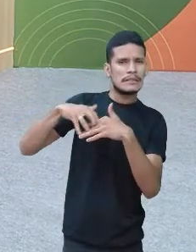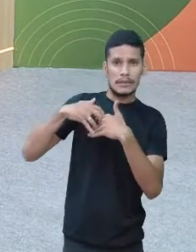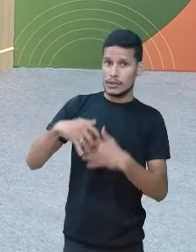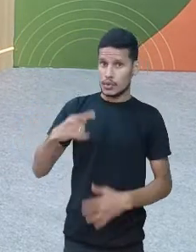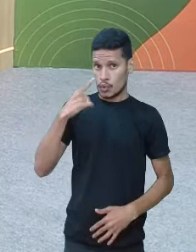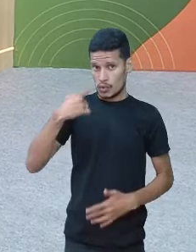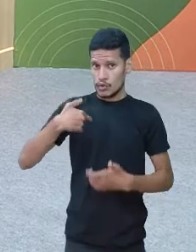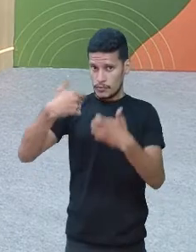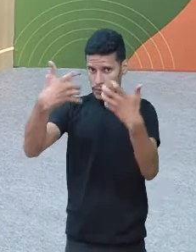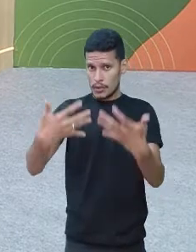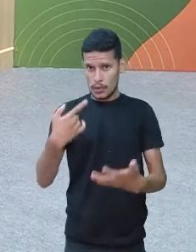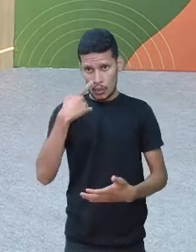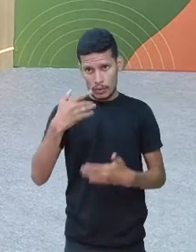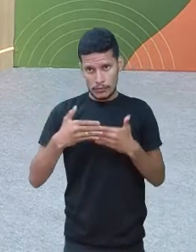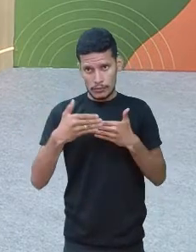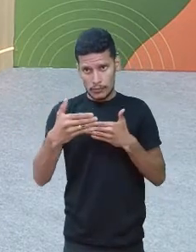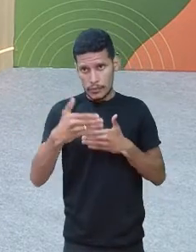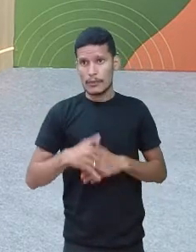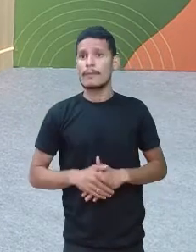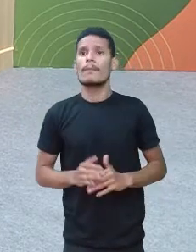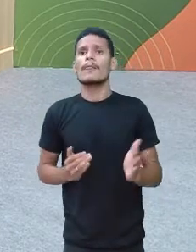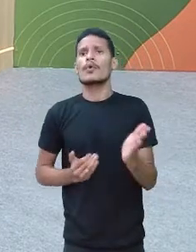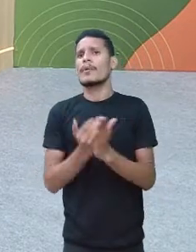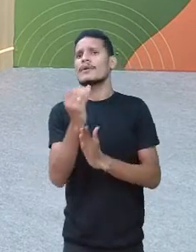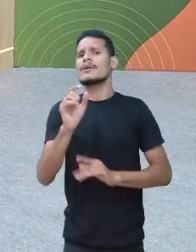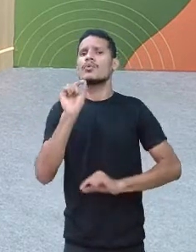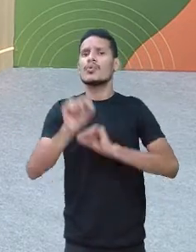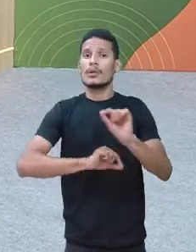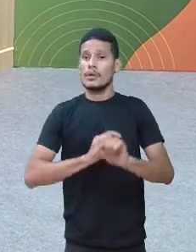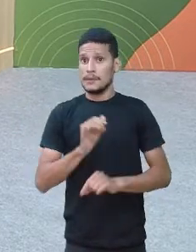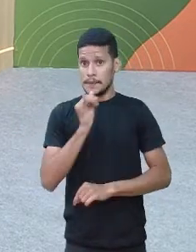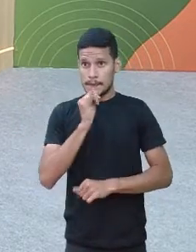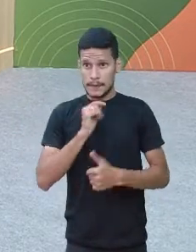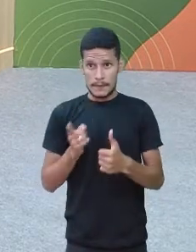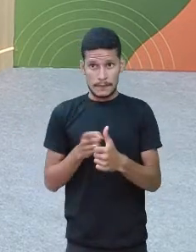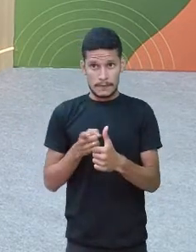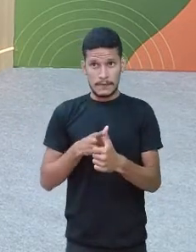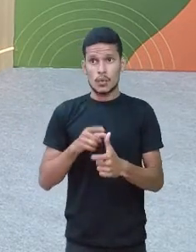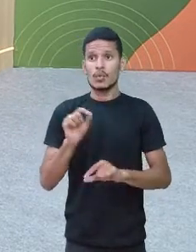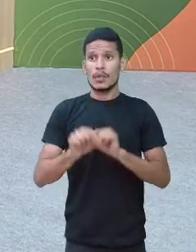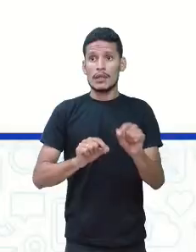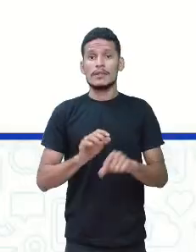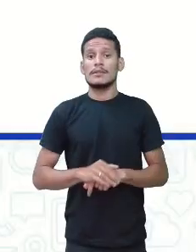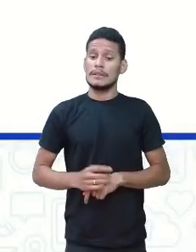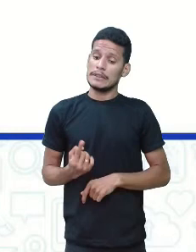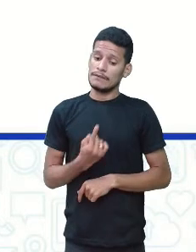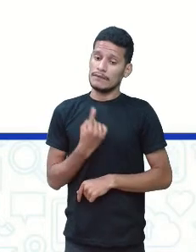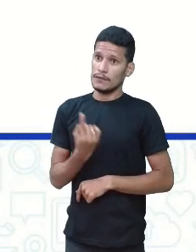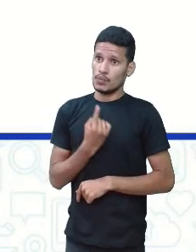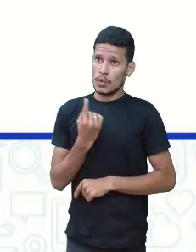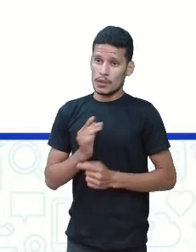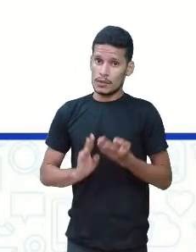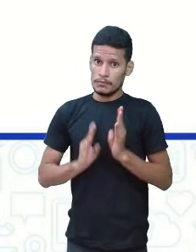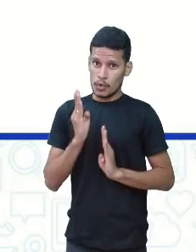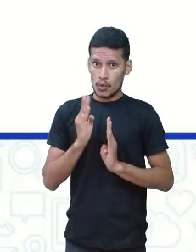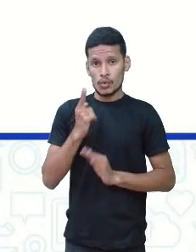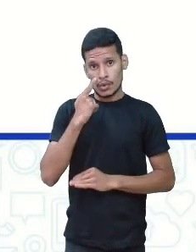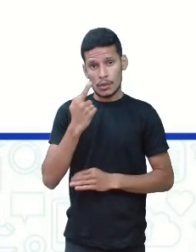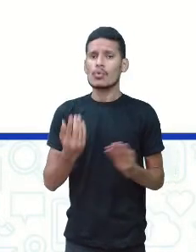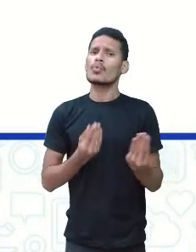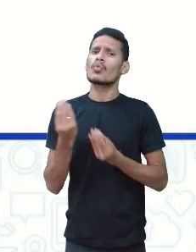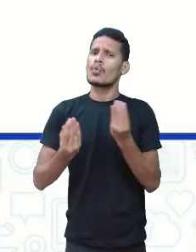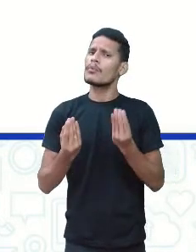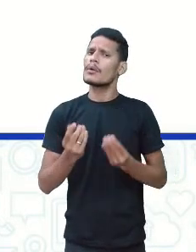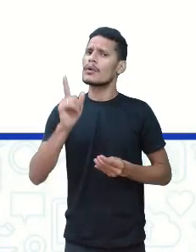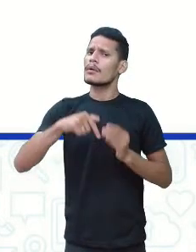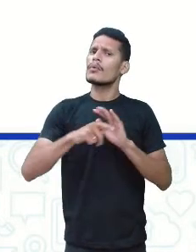chegar lá. E vamos começar por ele, né? O nosso primeiro ponto, que é o princípio da individualidade biológica.